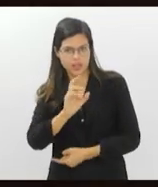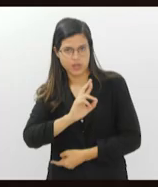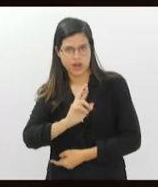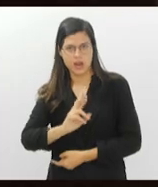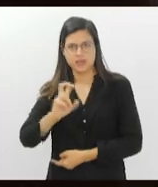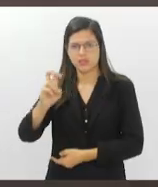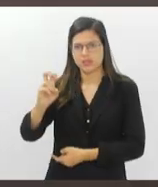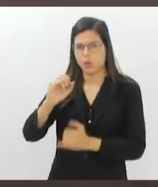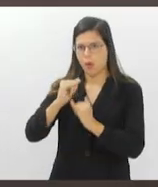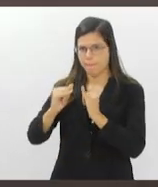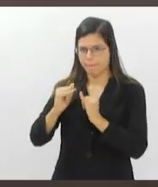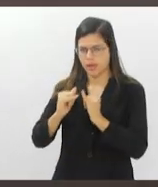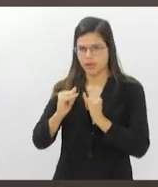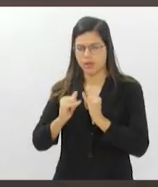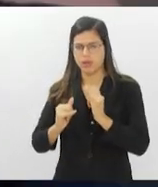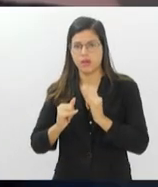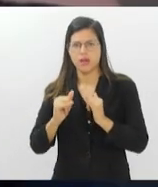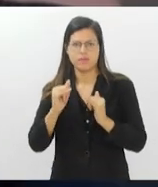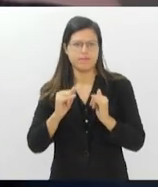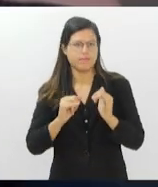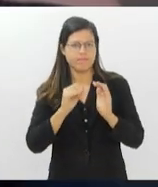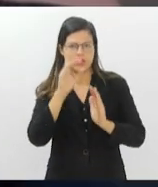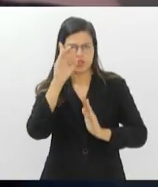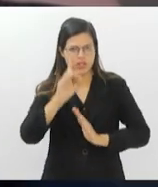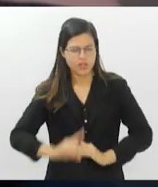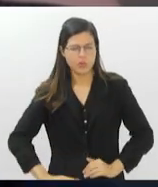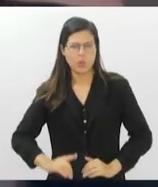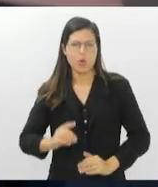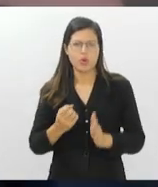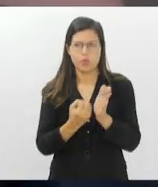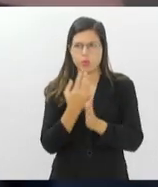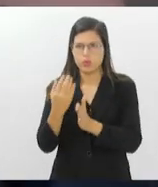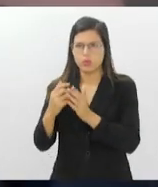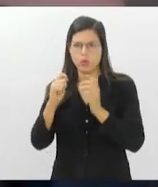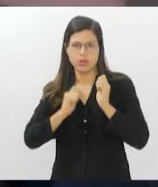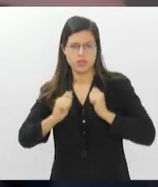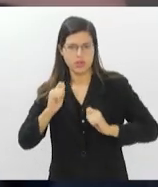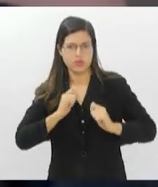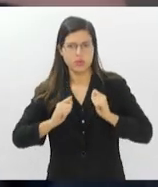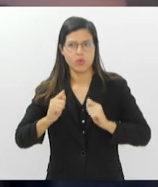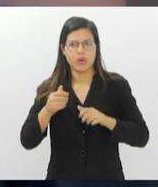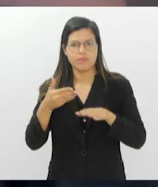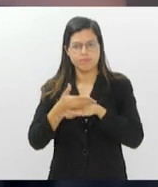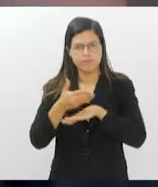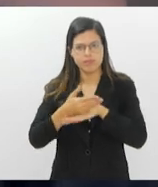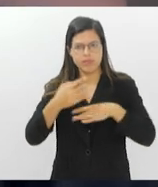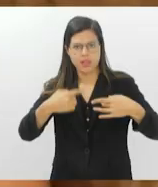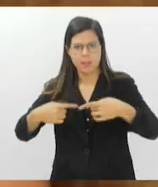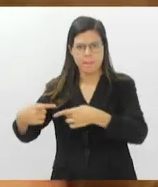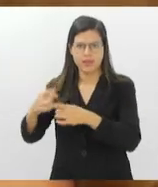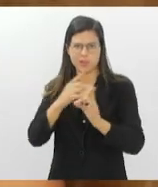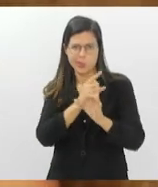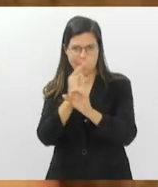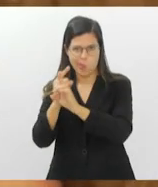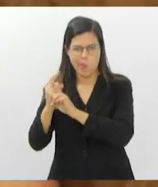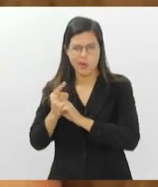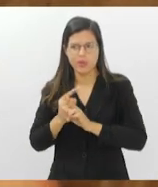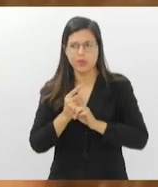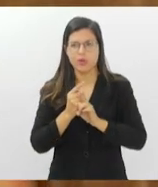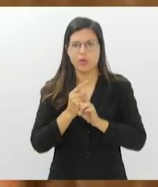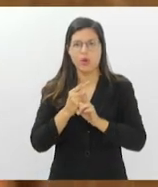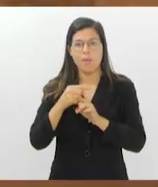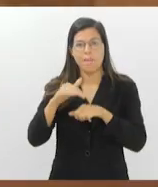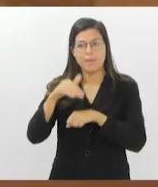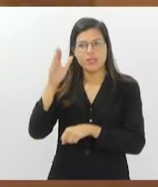5 a meia. Diversos diretores, atores e produtores vão estar presentes em debates e encontros com o público. Os mais curiosos já